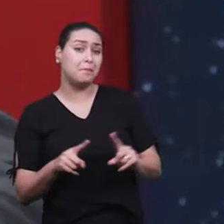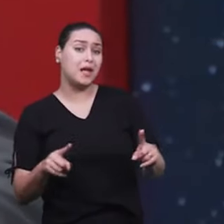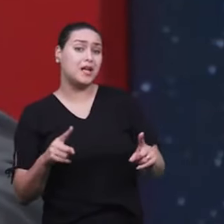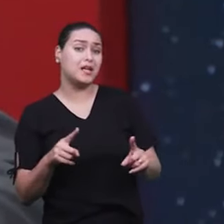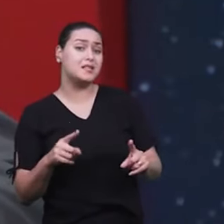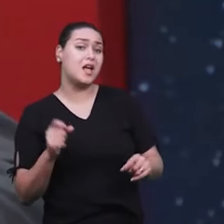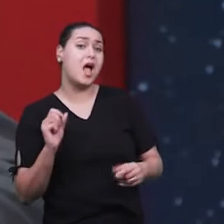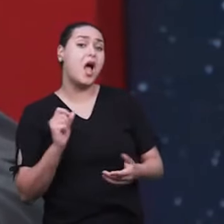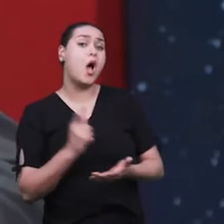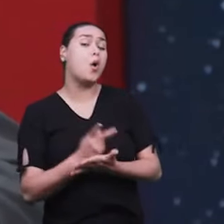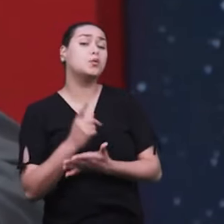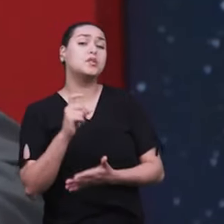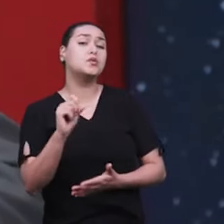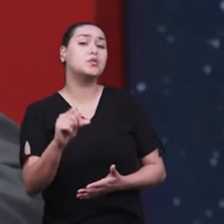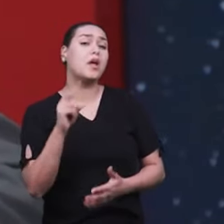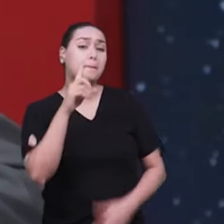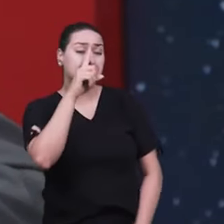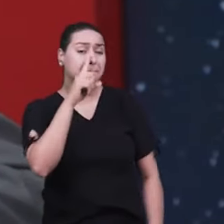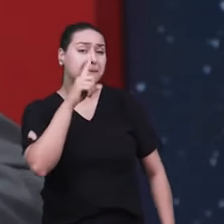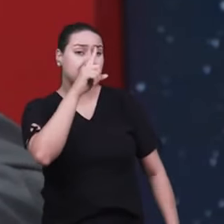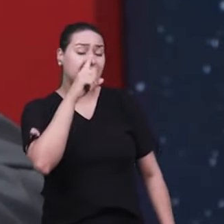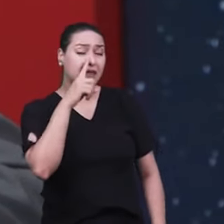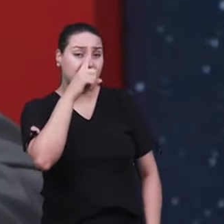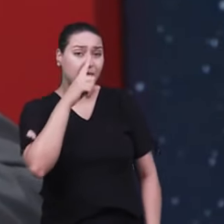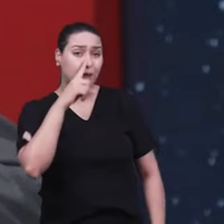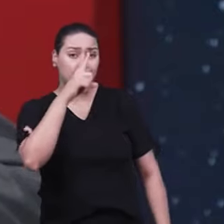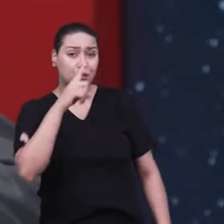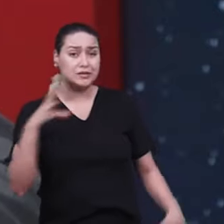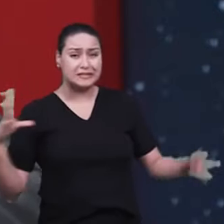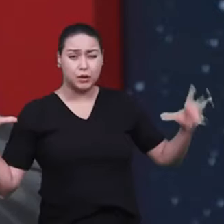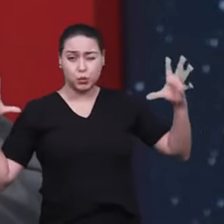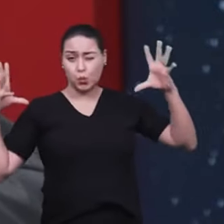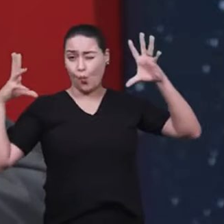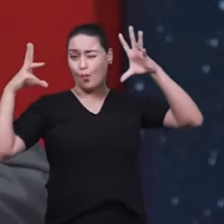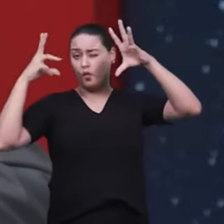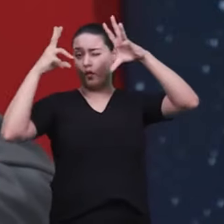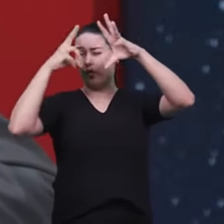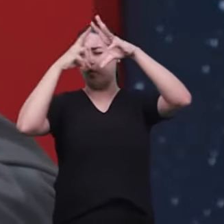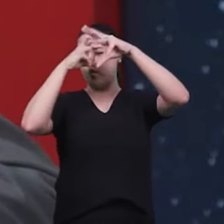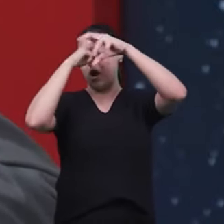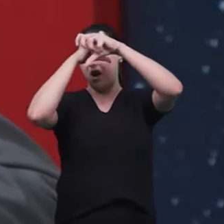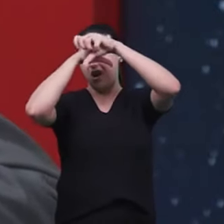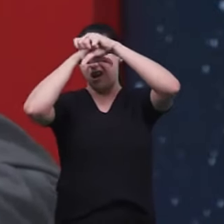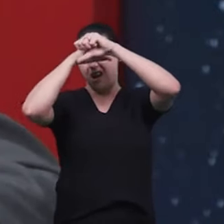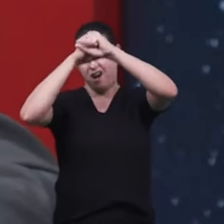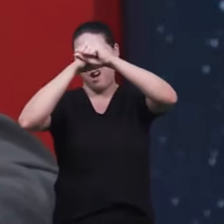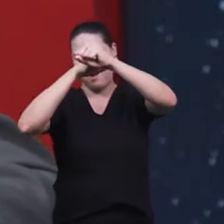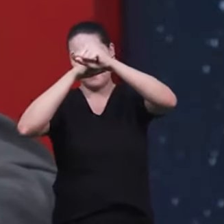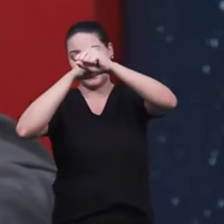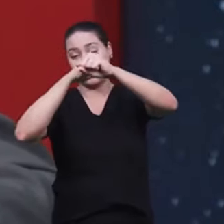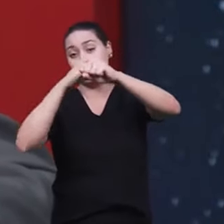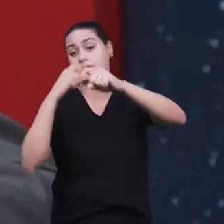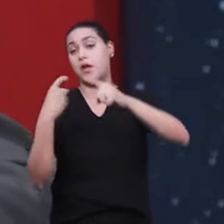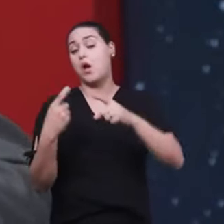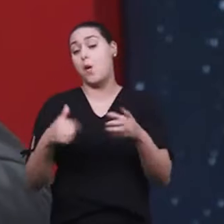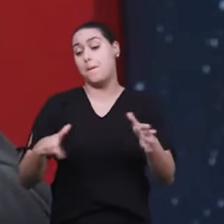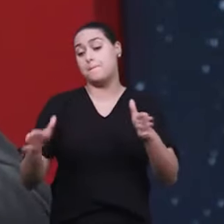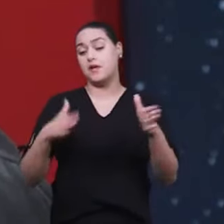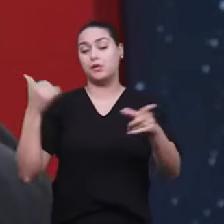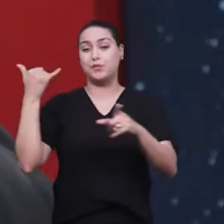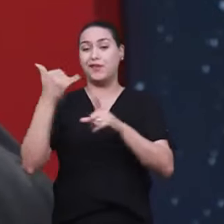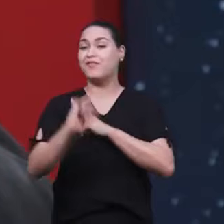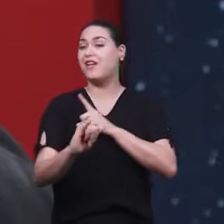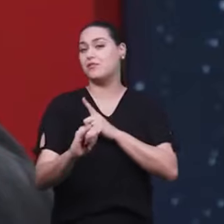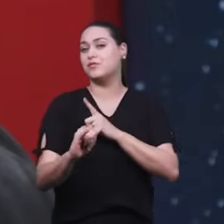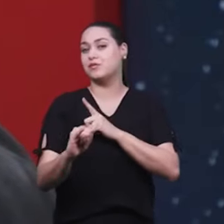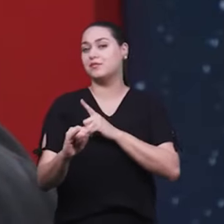tem o perigo das trevas, que é o momento profético que nós estamos vivendo, né? Por isso que nós entendemos isso. A Bíblia fala assim que